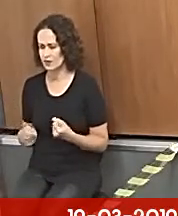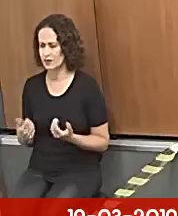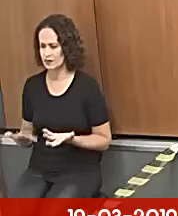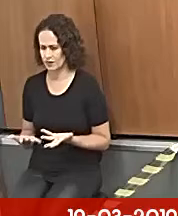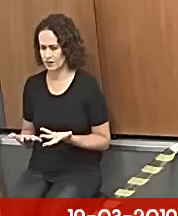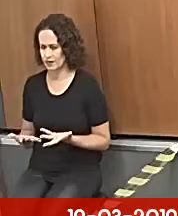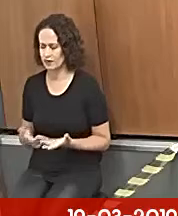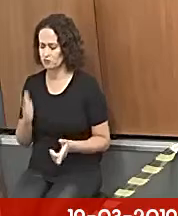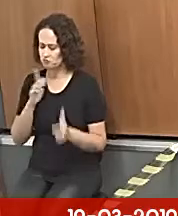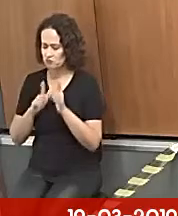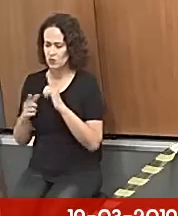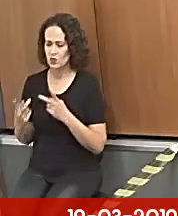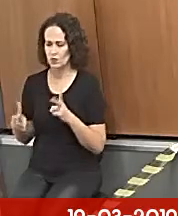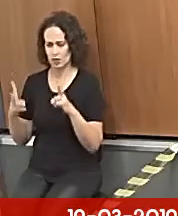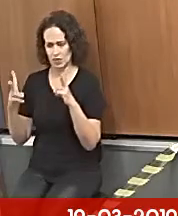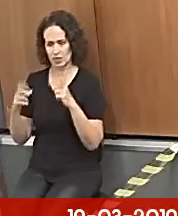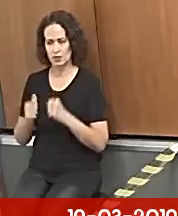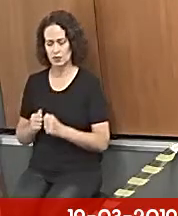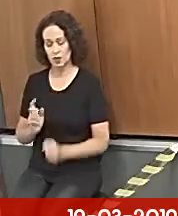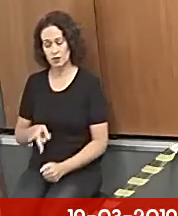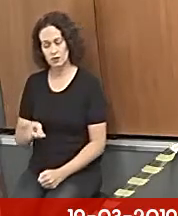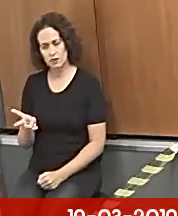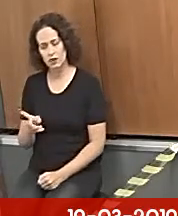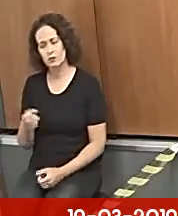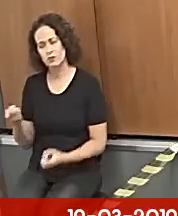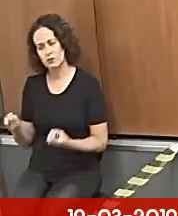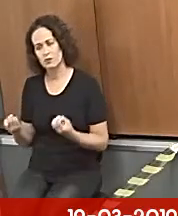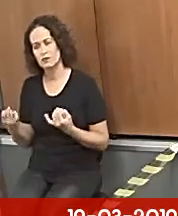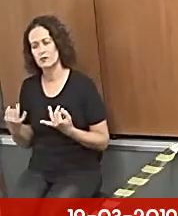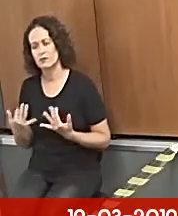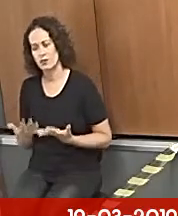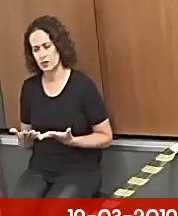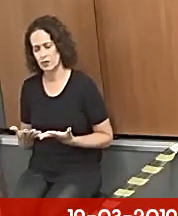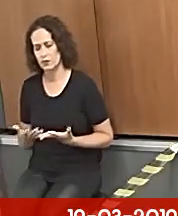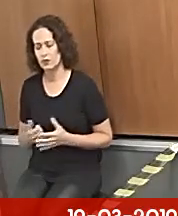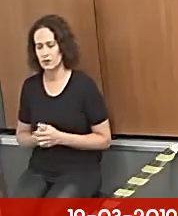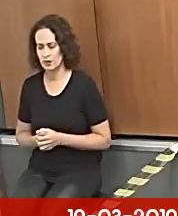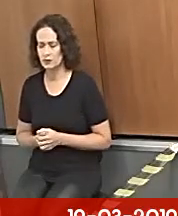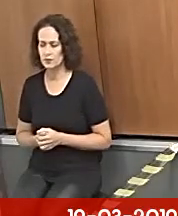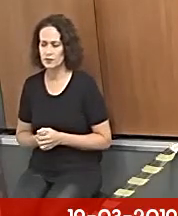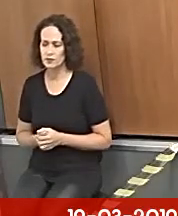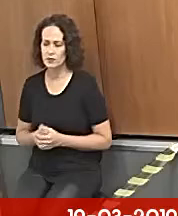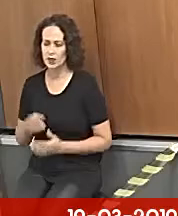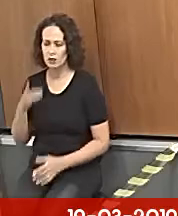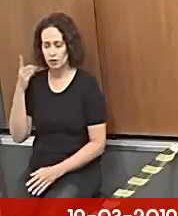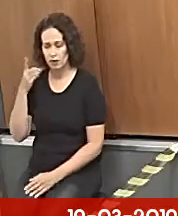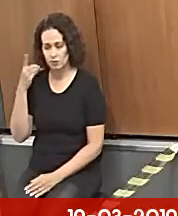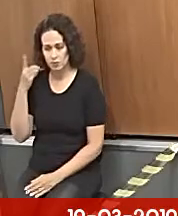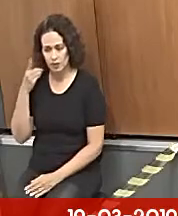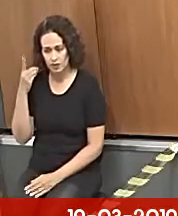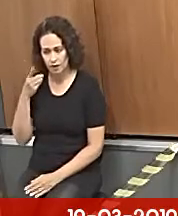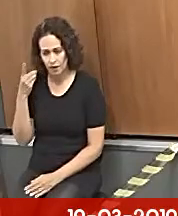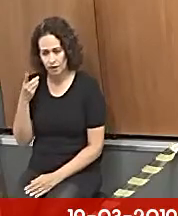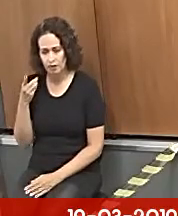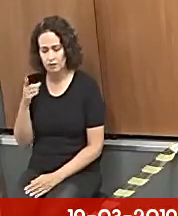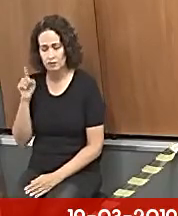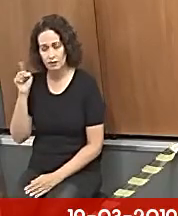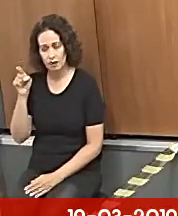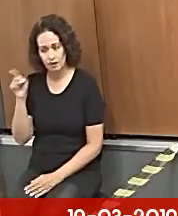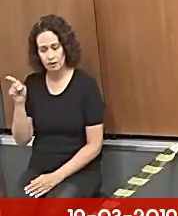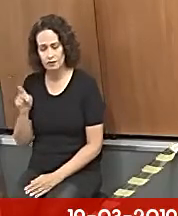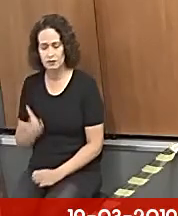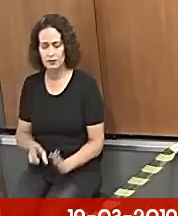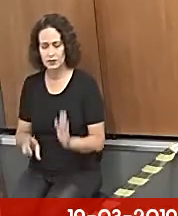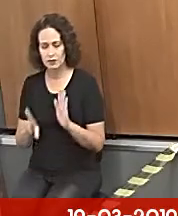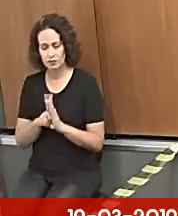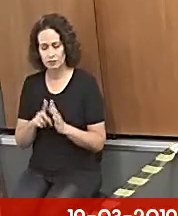fazer as conquistas que eu sempre era compensar a gente gente tem que os deputados a lá pra fazer a lei mas eles têm